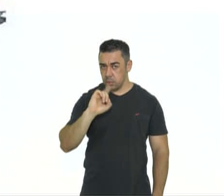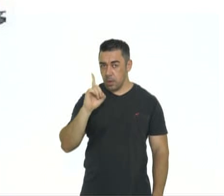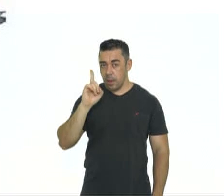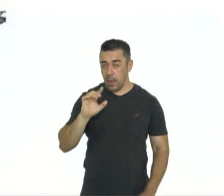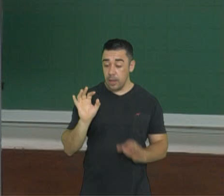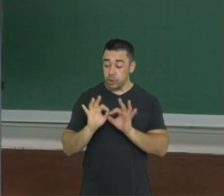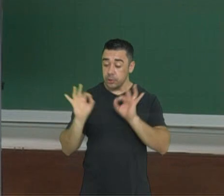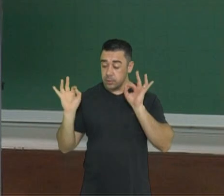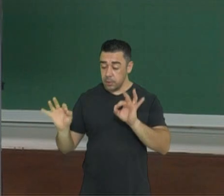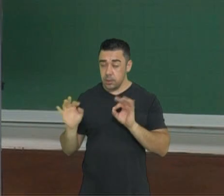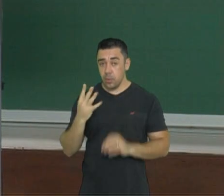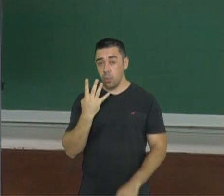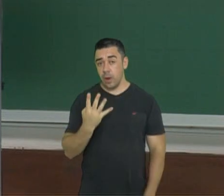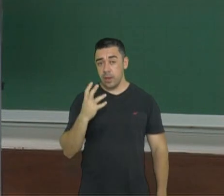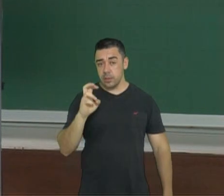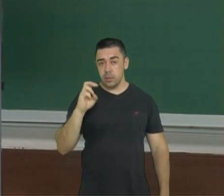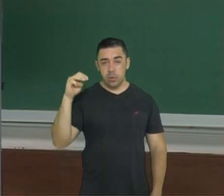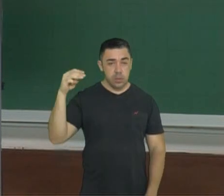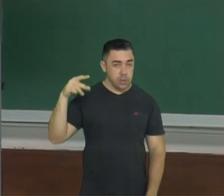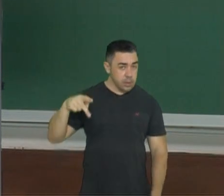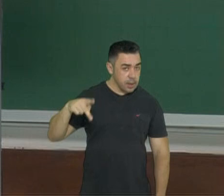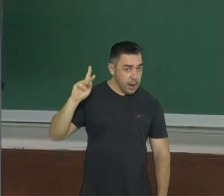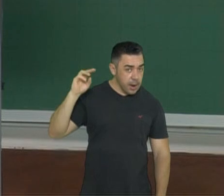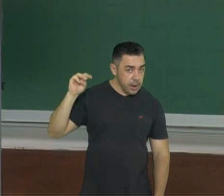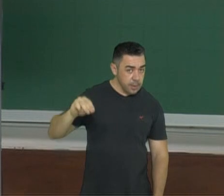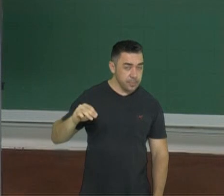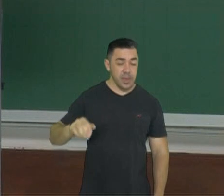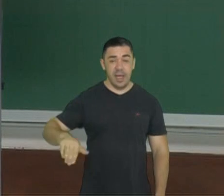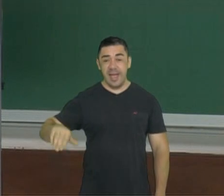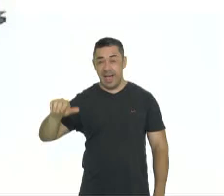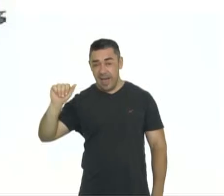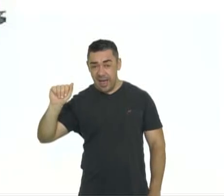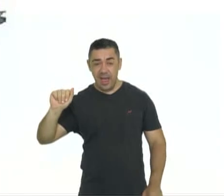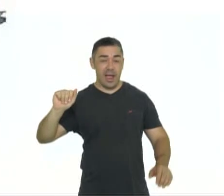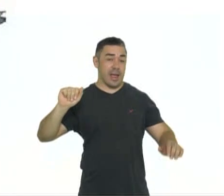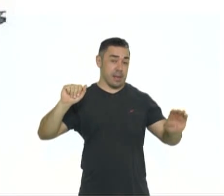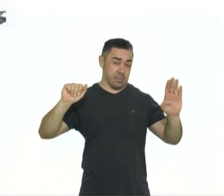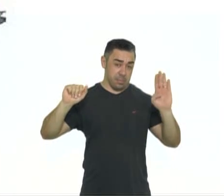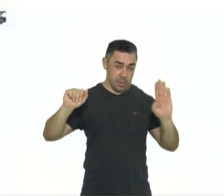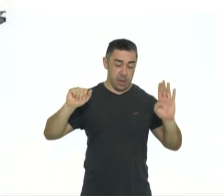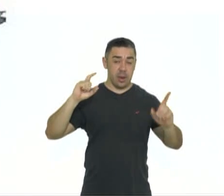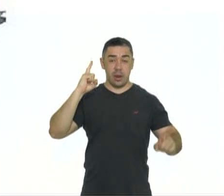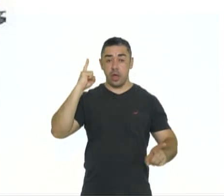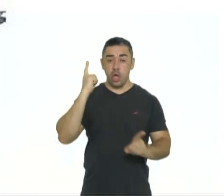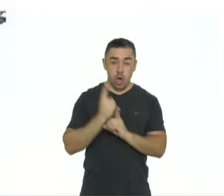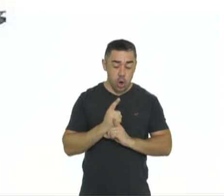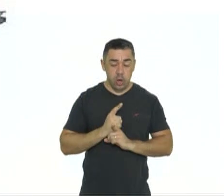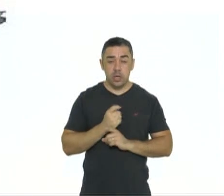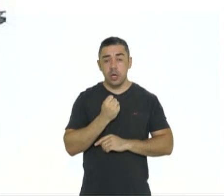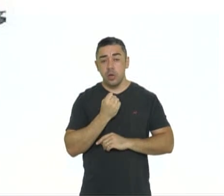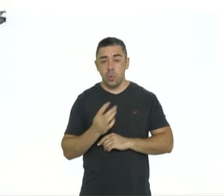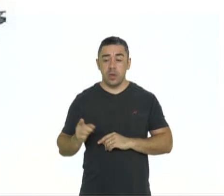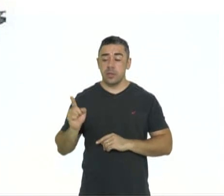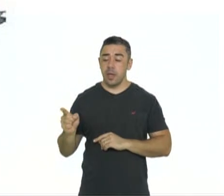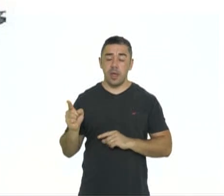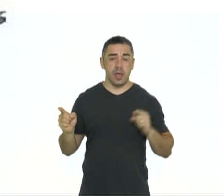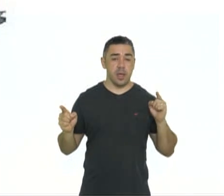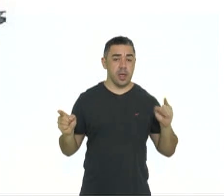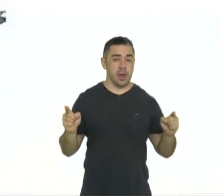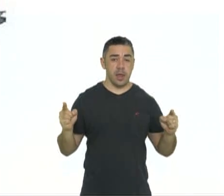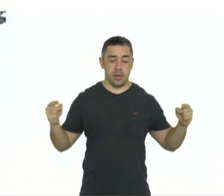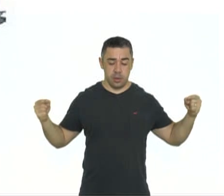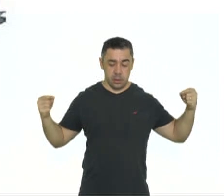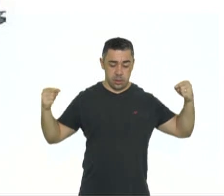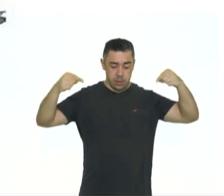porque a distância aí me marca as posições A e B e determine a distância desses aviões em